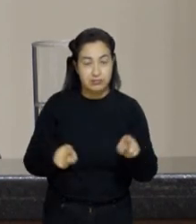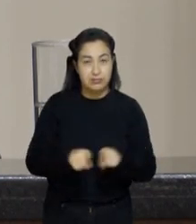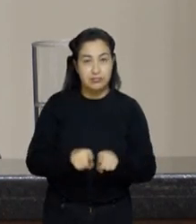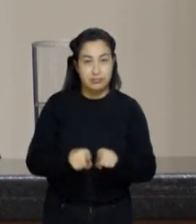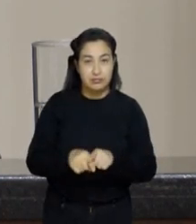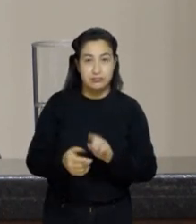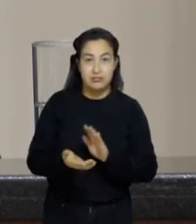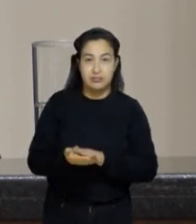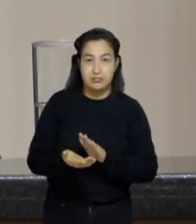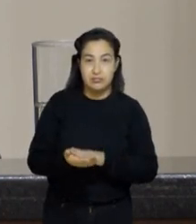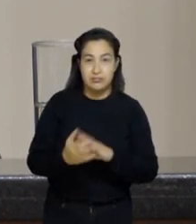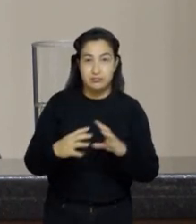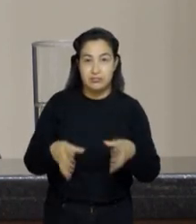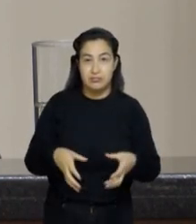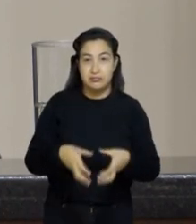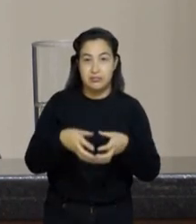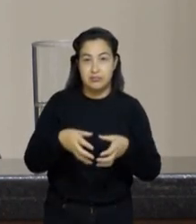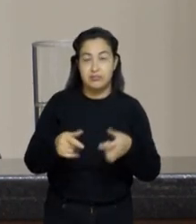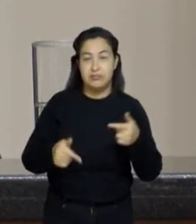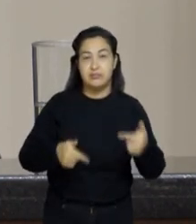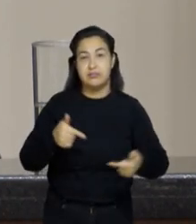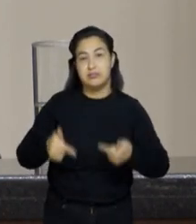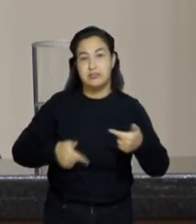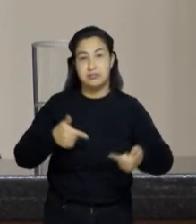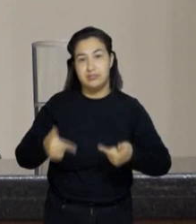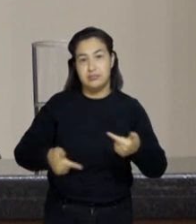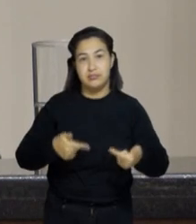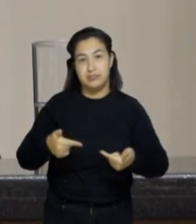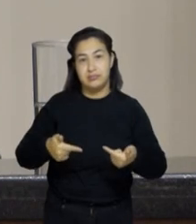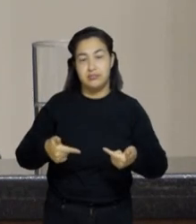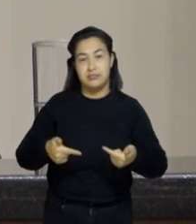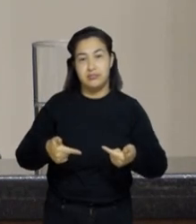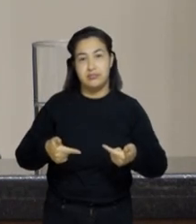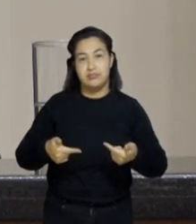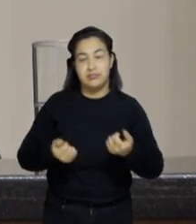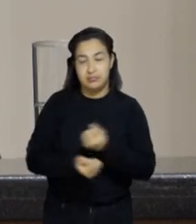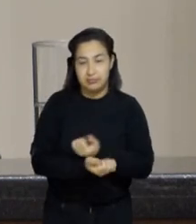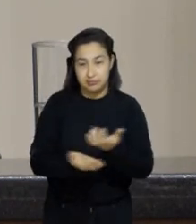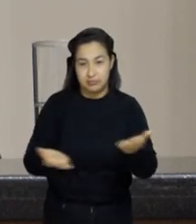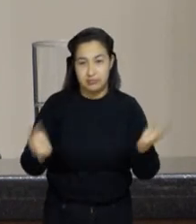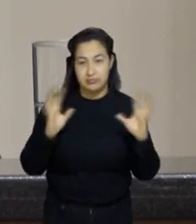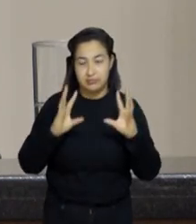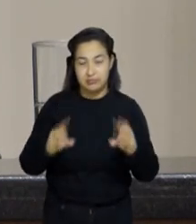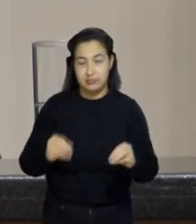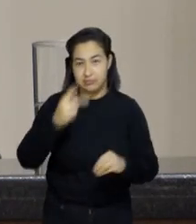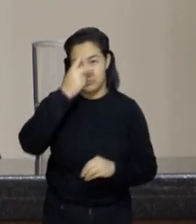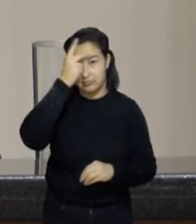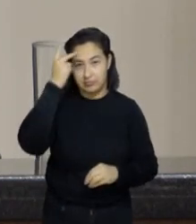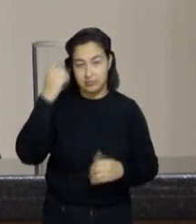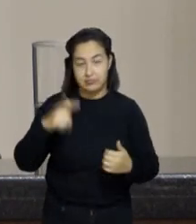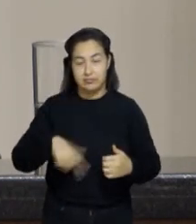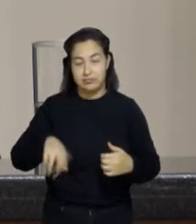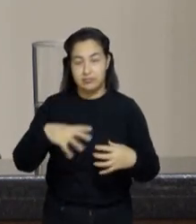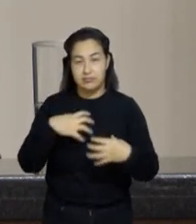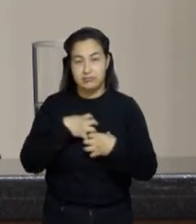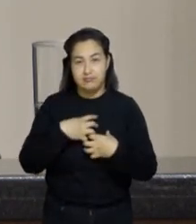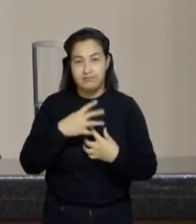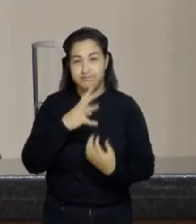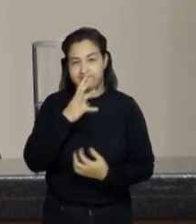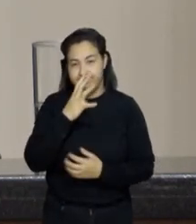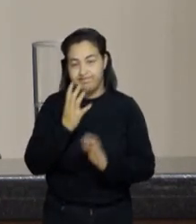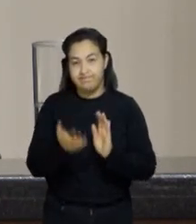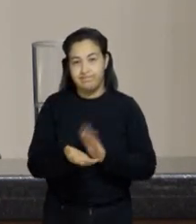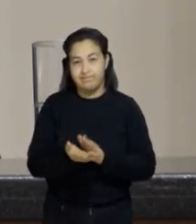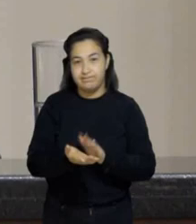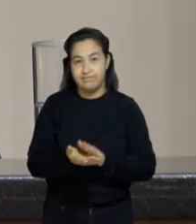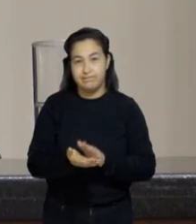que trabalha. Para nós é um orgulho para Santa Catarina. Parabéns.